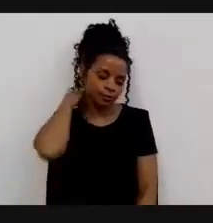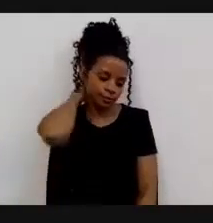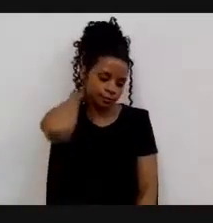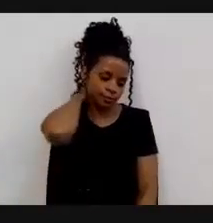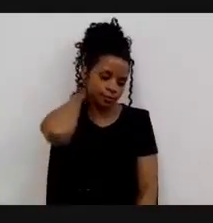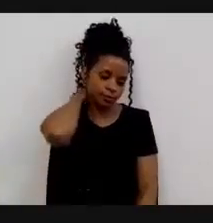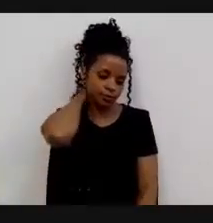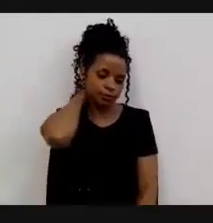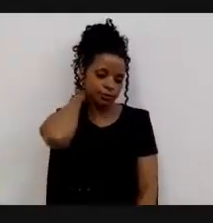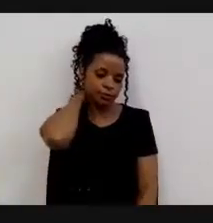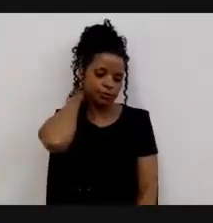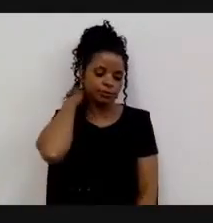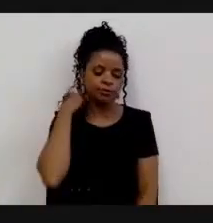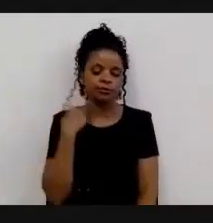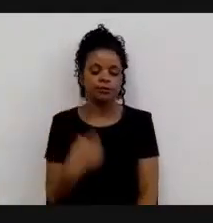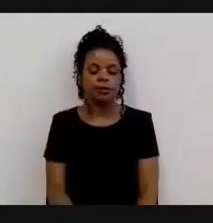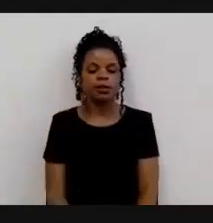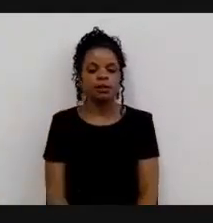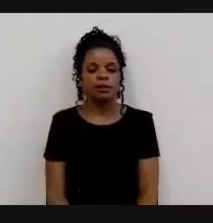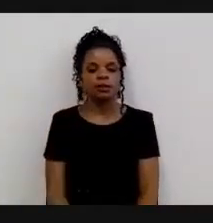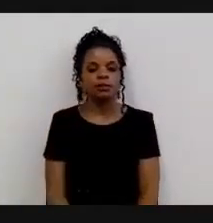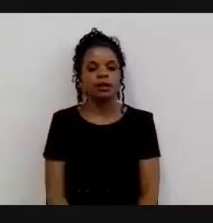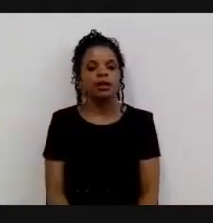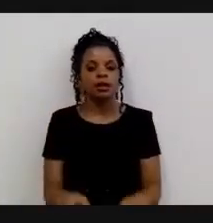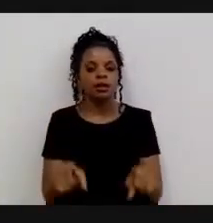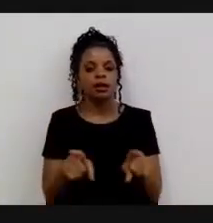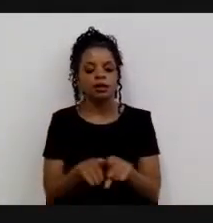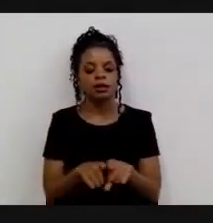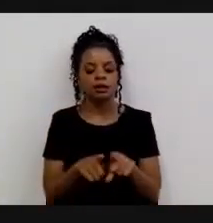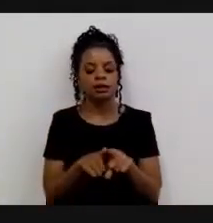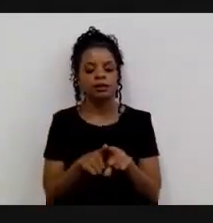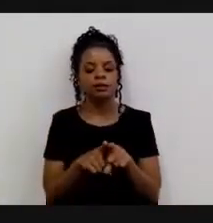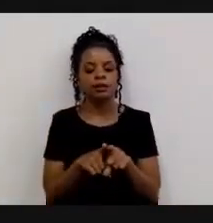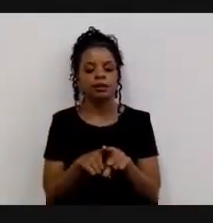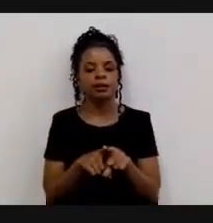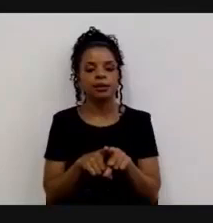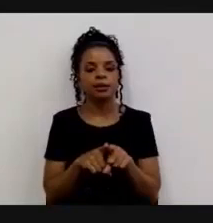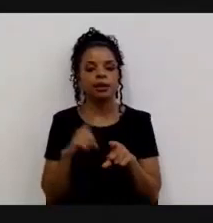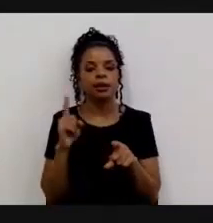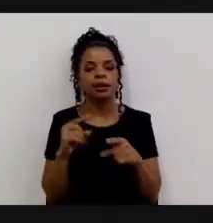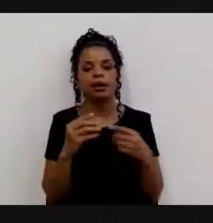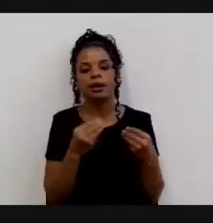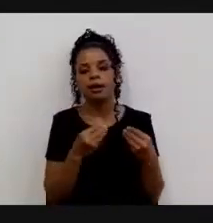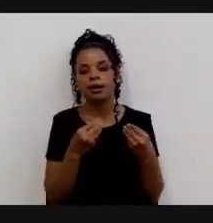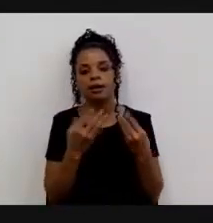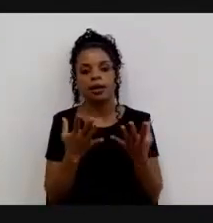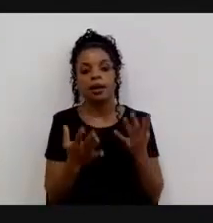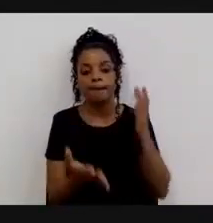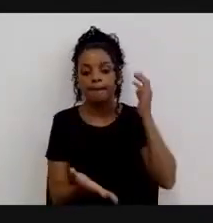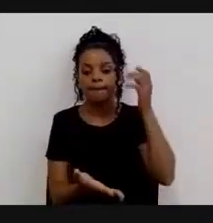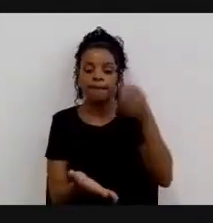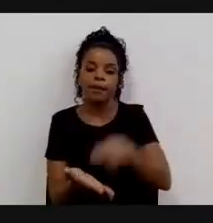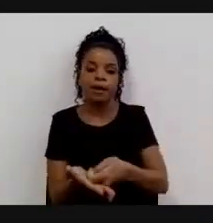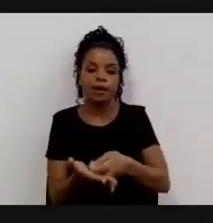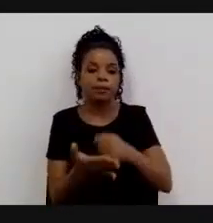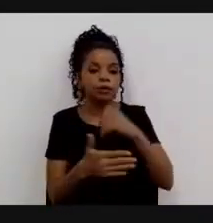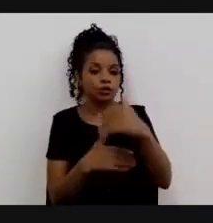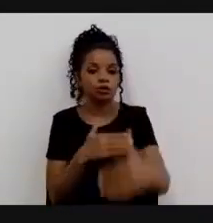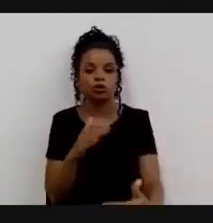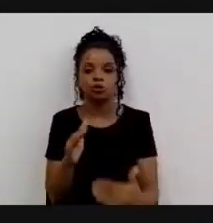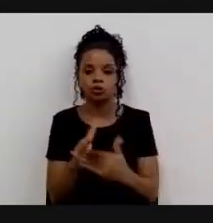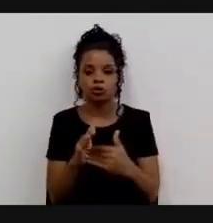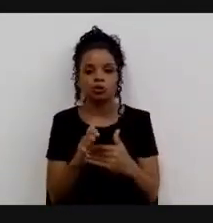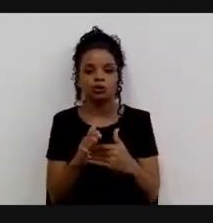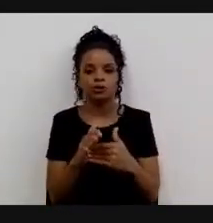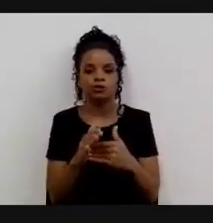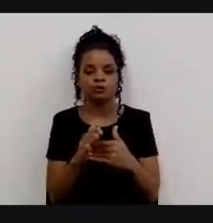é uma característica dessa emenda. E também era uma forma de garantir a integralidade dos pagamentos dos repasses, porque era,